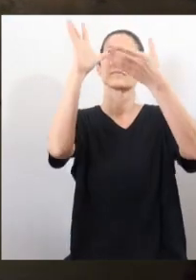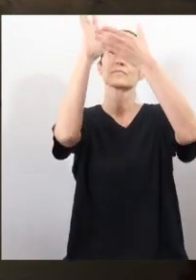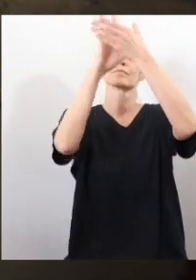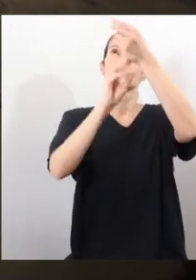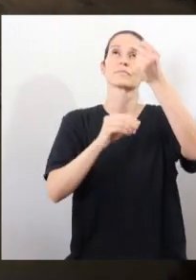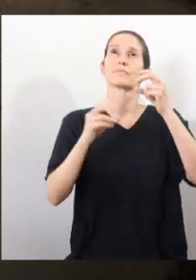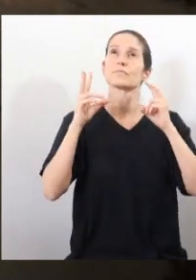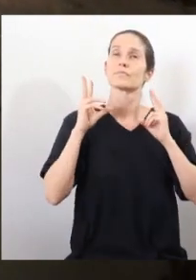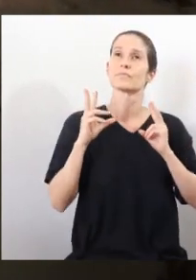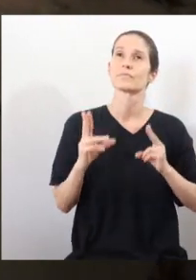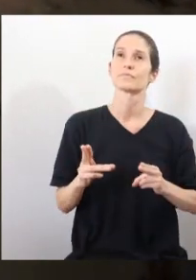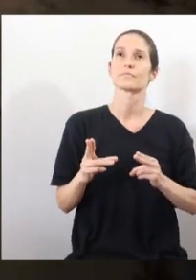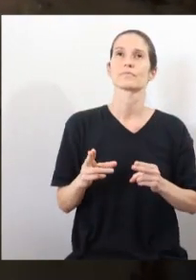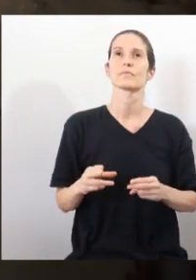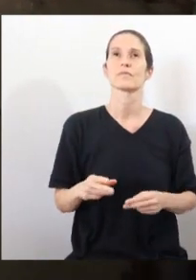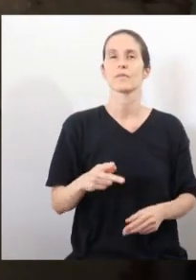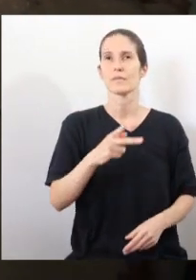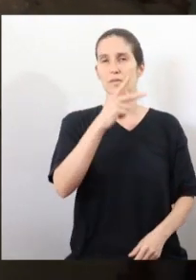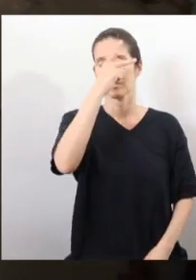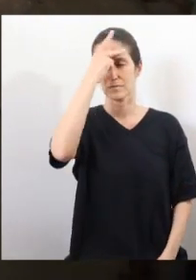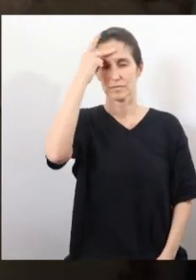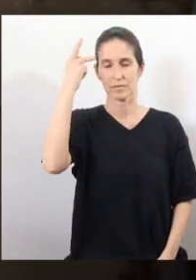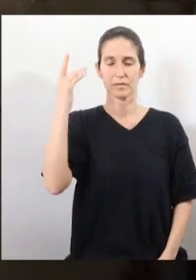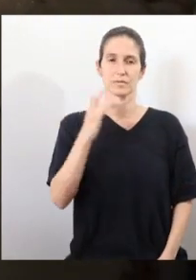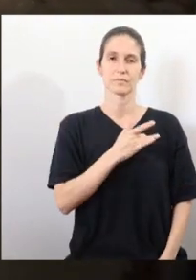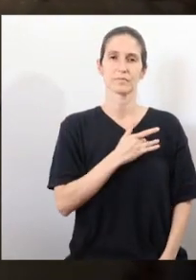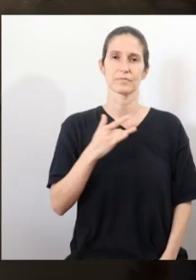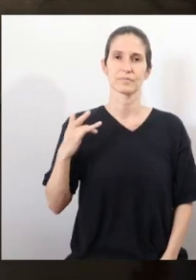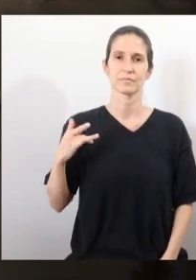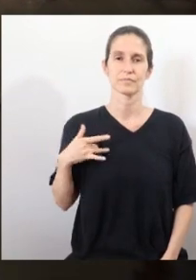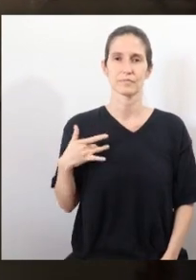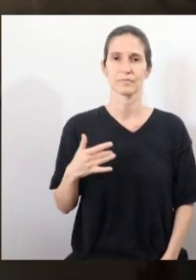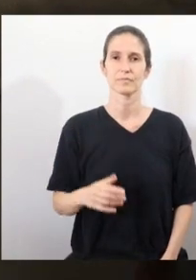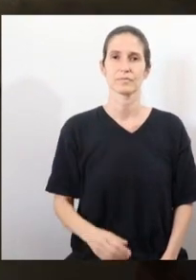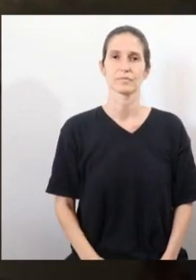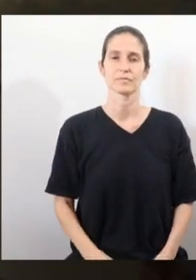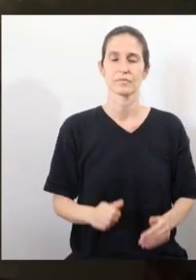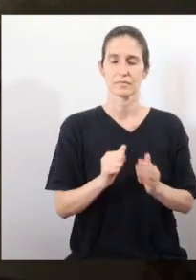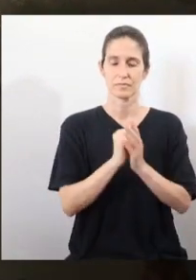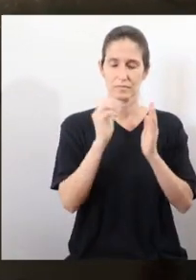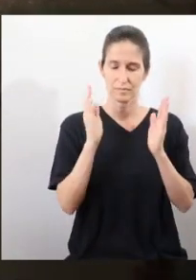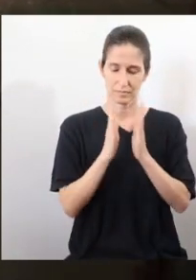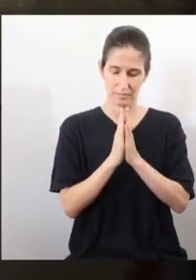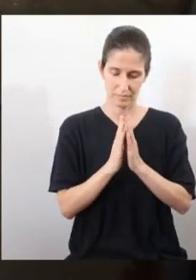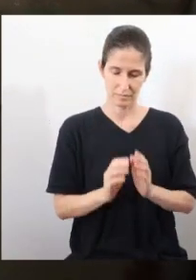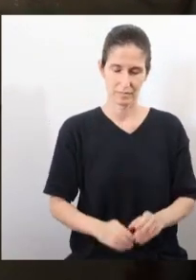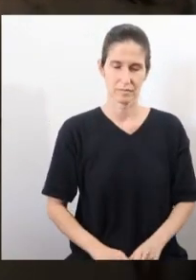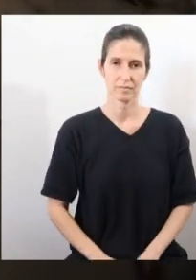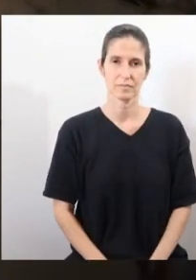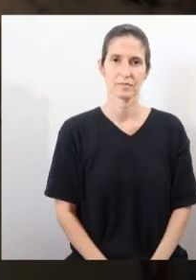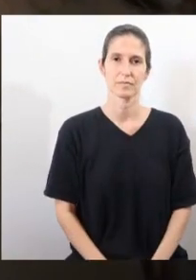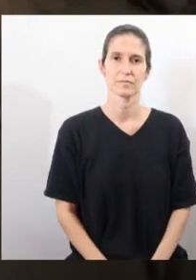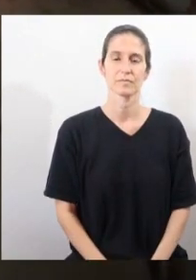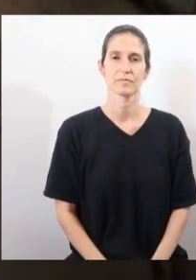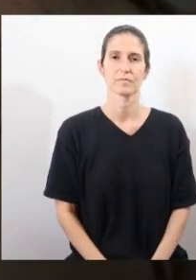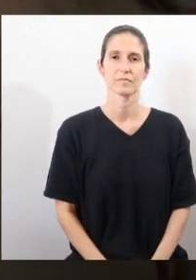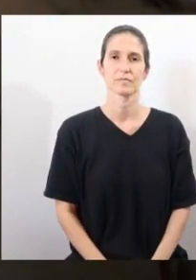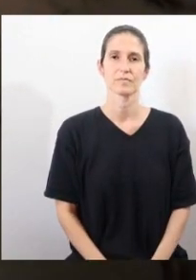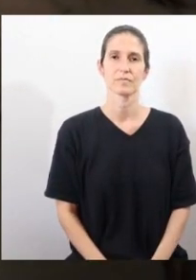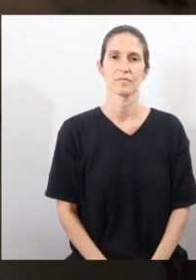precisa para ser um modelo de uma pessoa saudável. Assim seja.